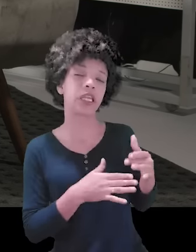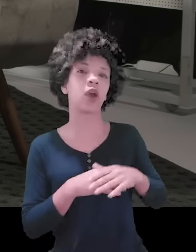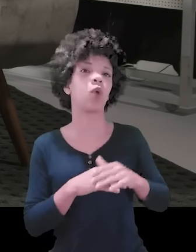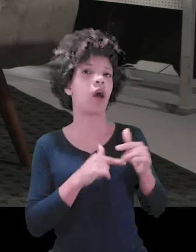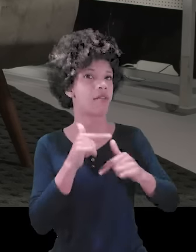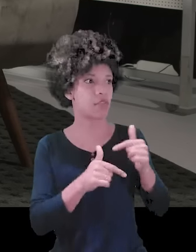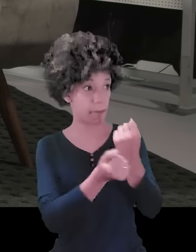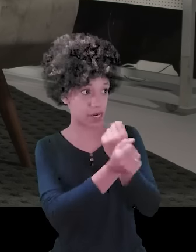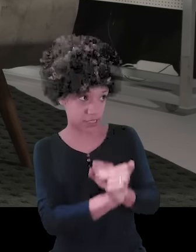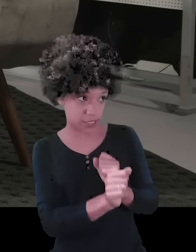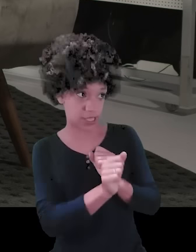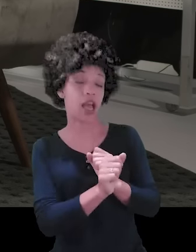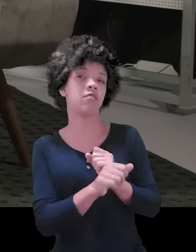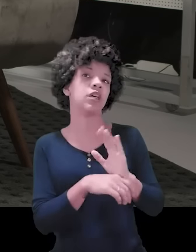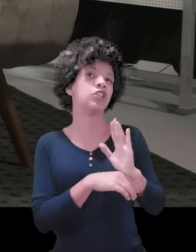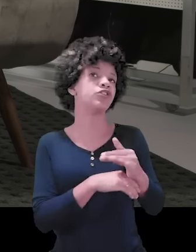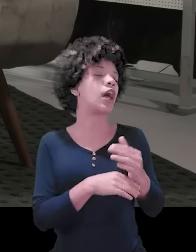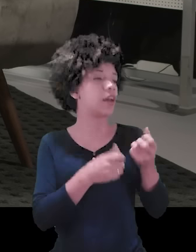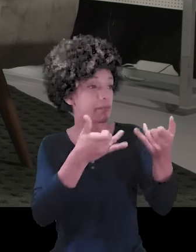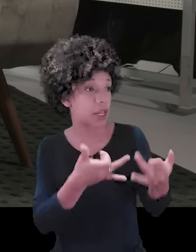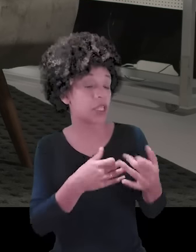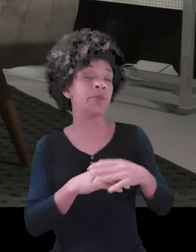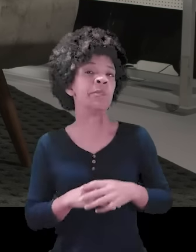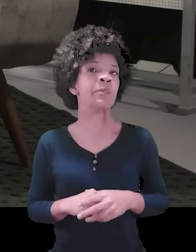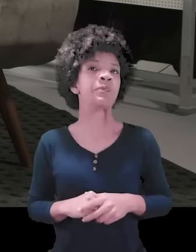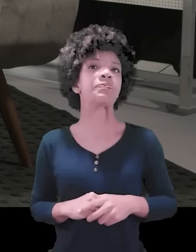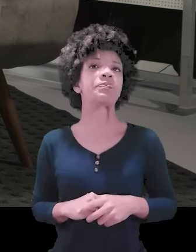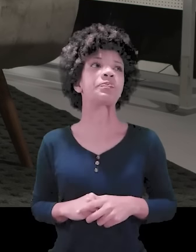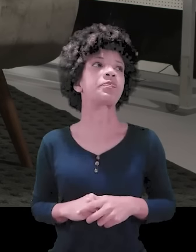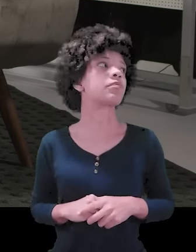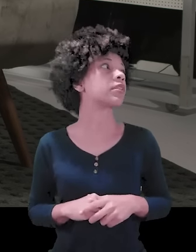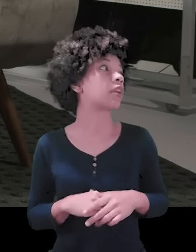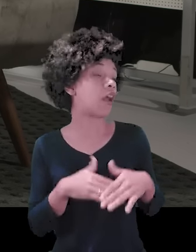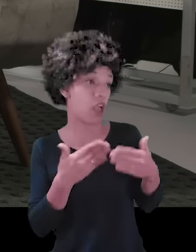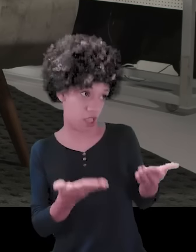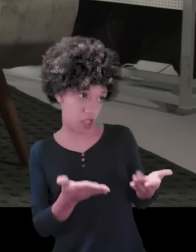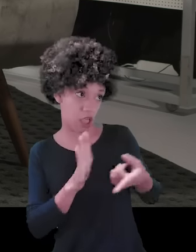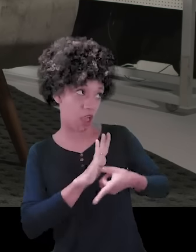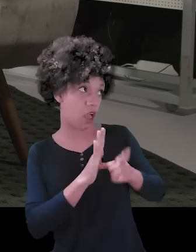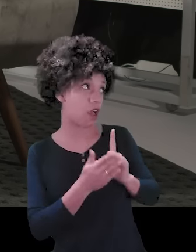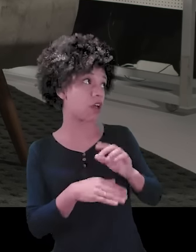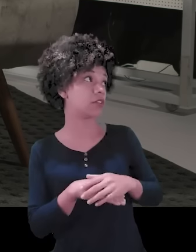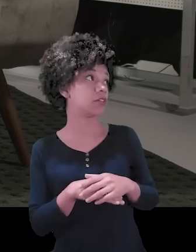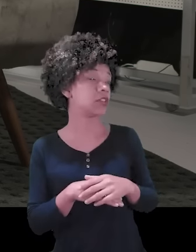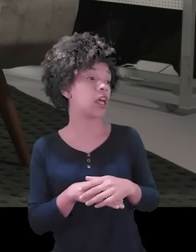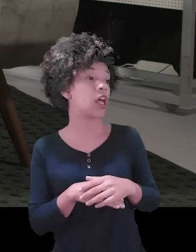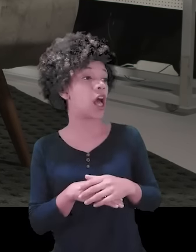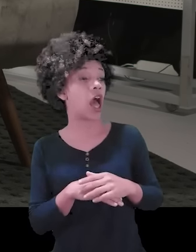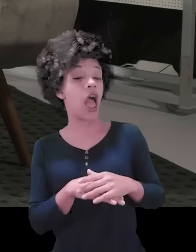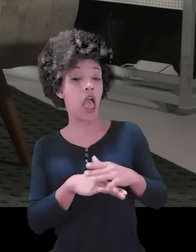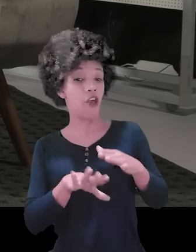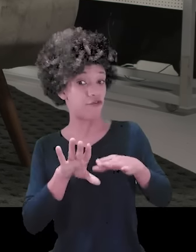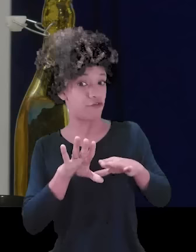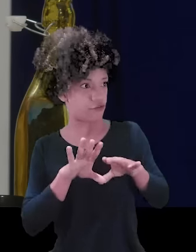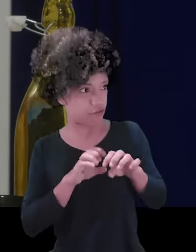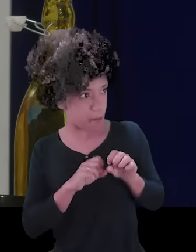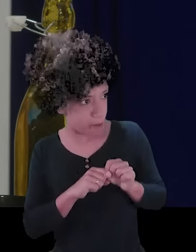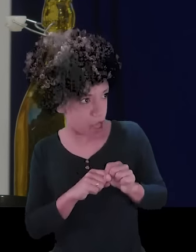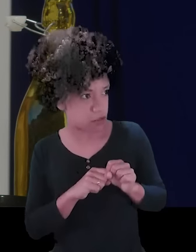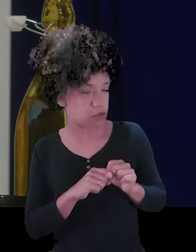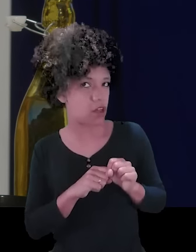não é assim já já comentando cara é cara antes a gente a gente é formado